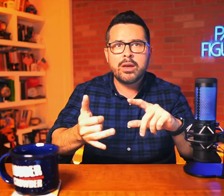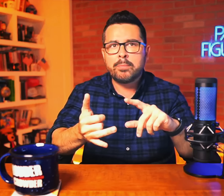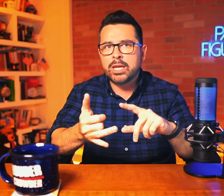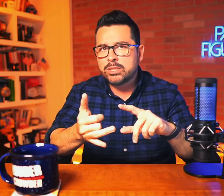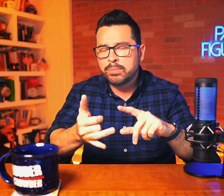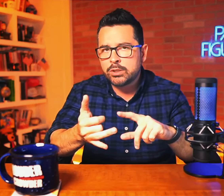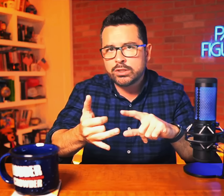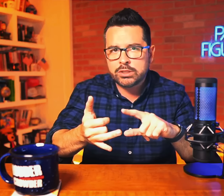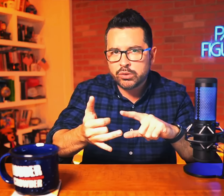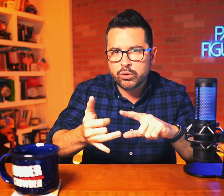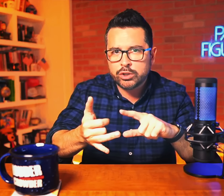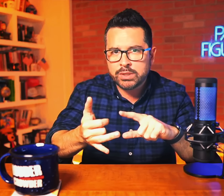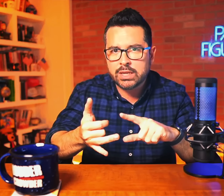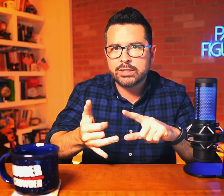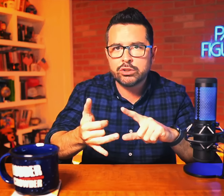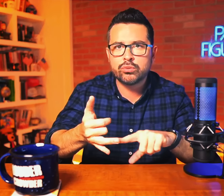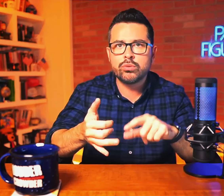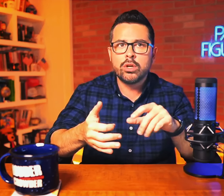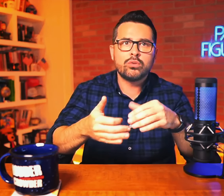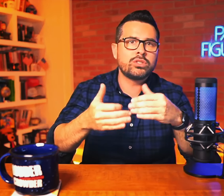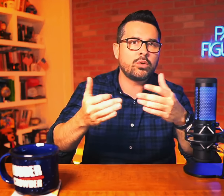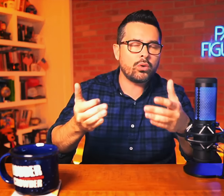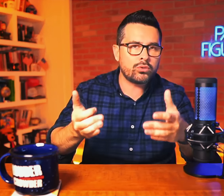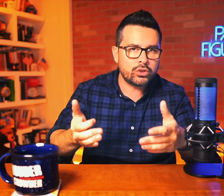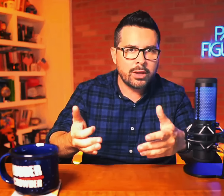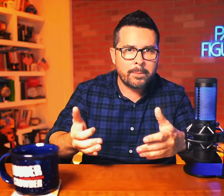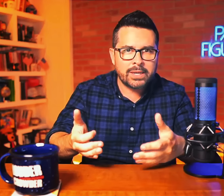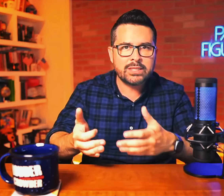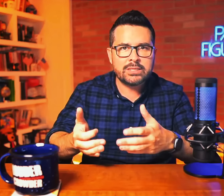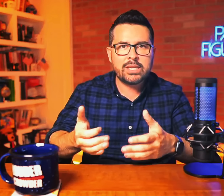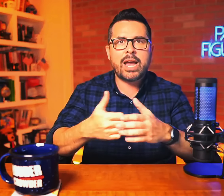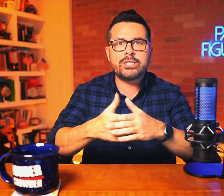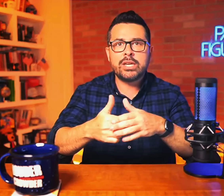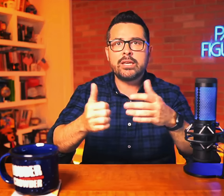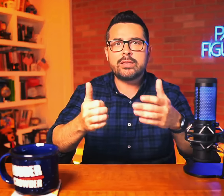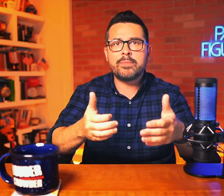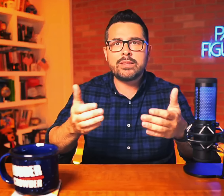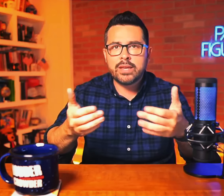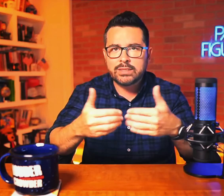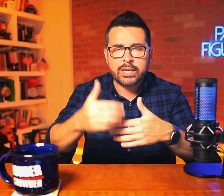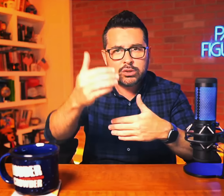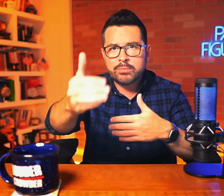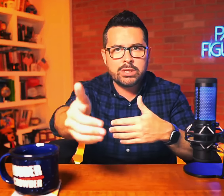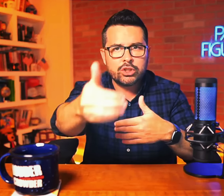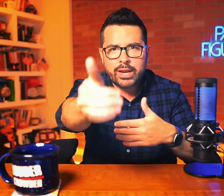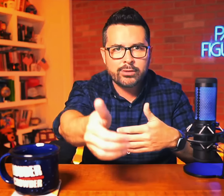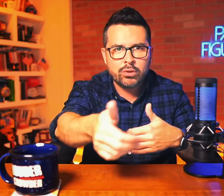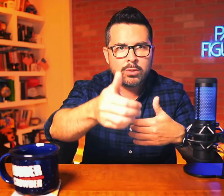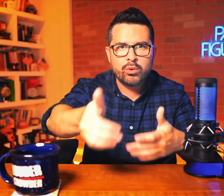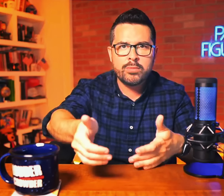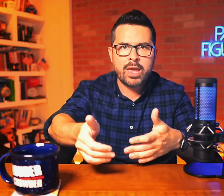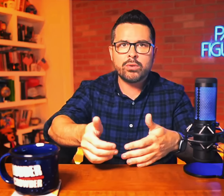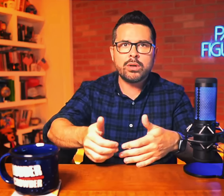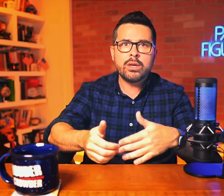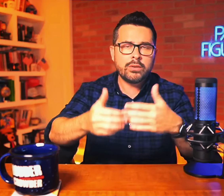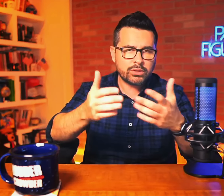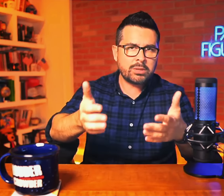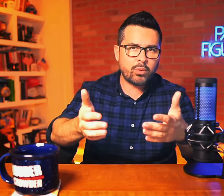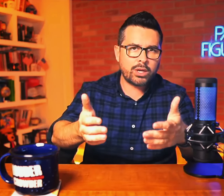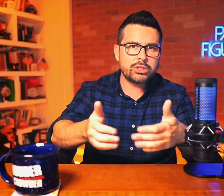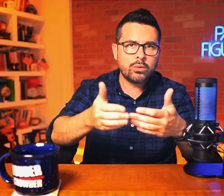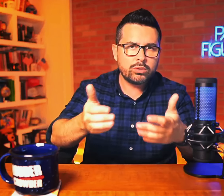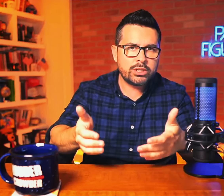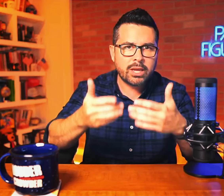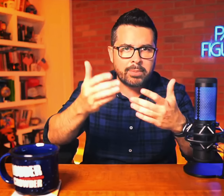WhatsApp, participa das nossas reuniões mensais de Zoom, dos encontros presenciais e também tem acesso a mim direto por e-mail, que